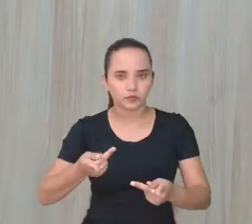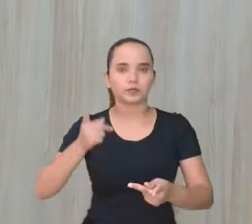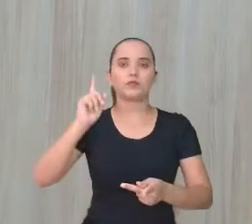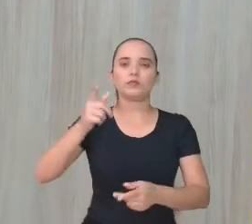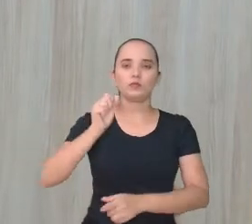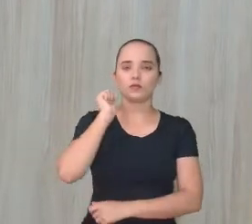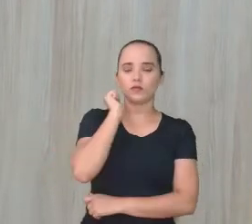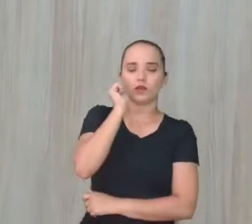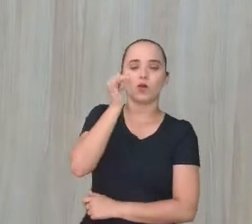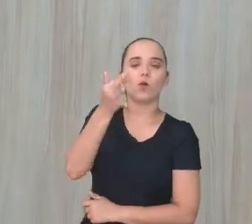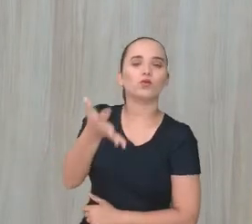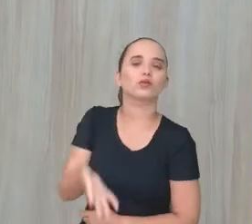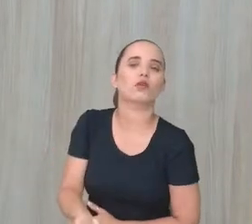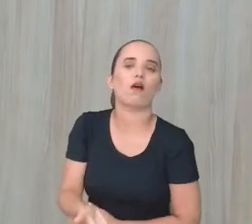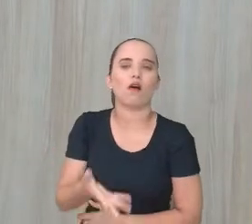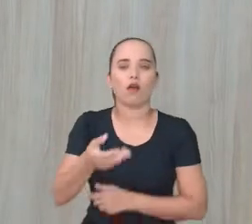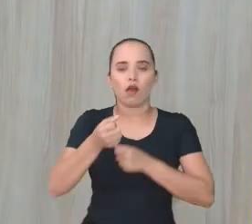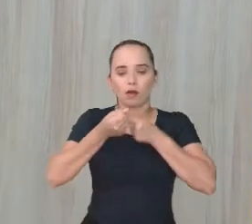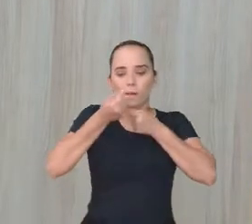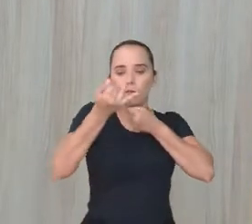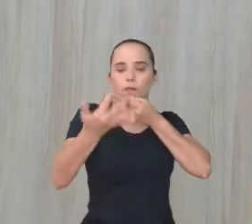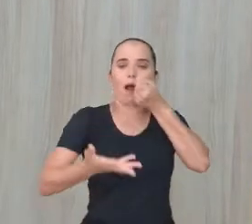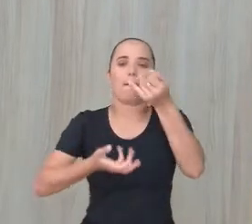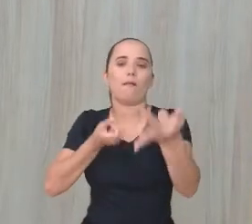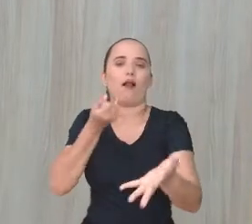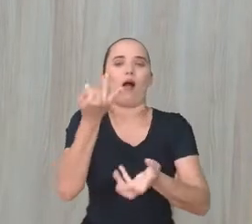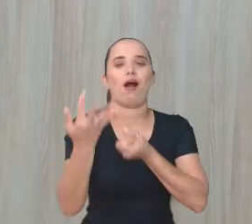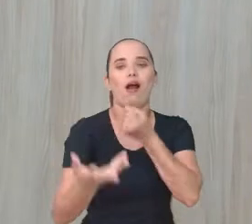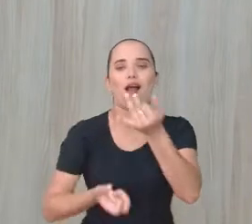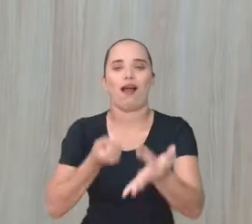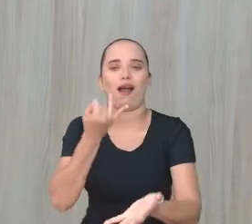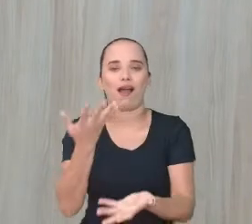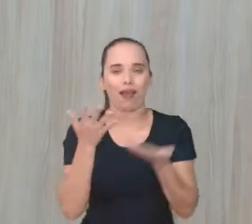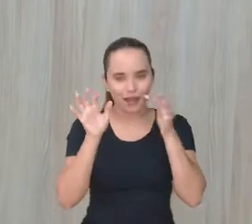contar, relatar é contar.